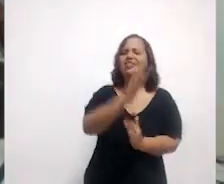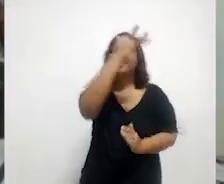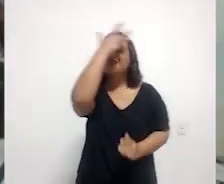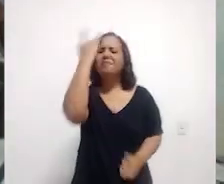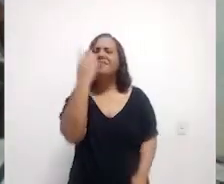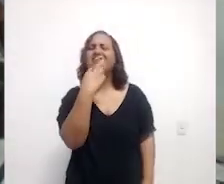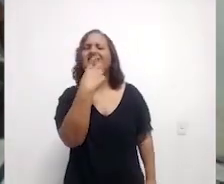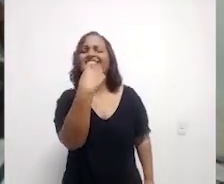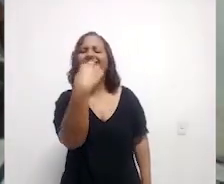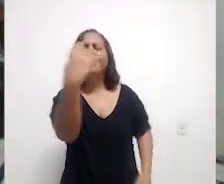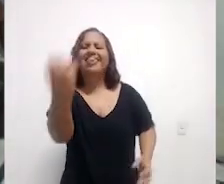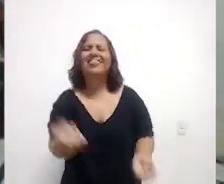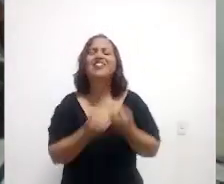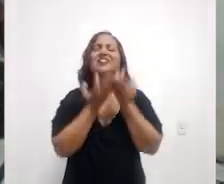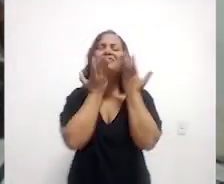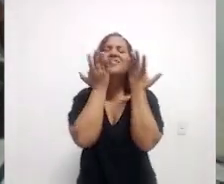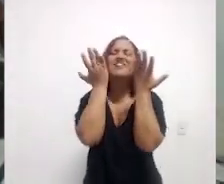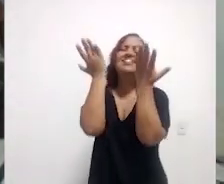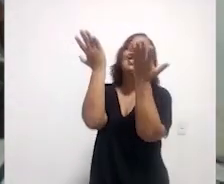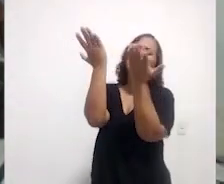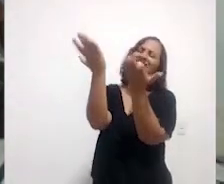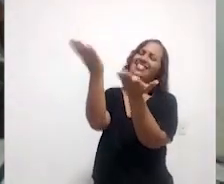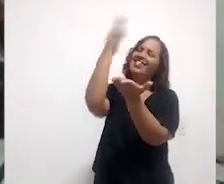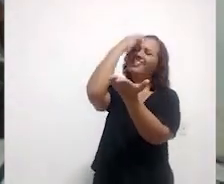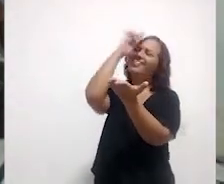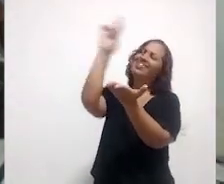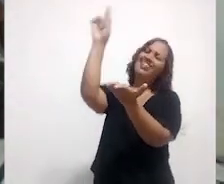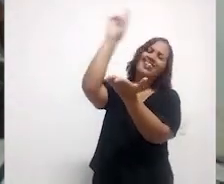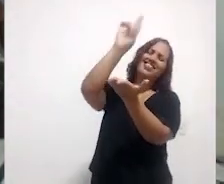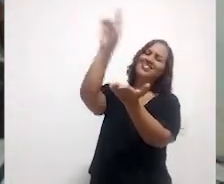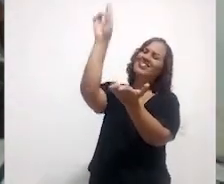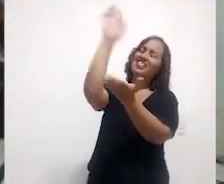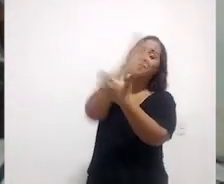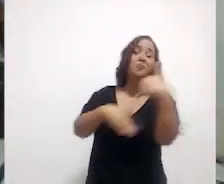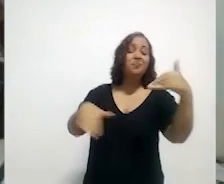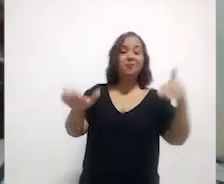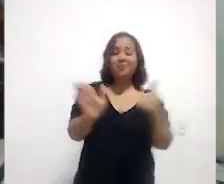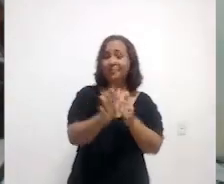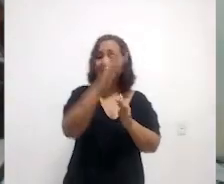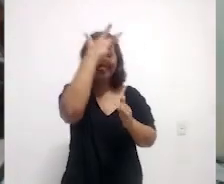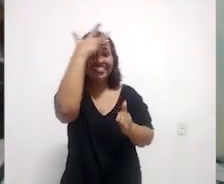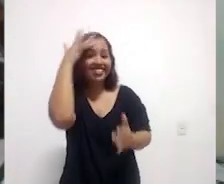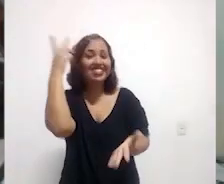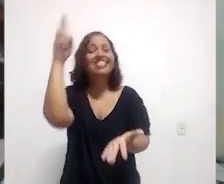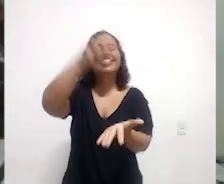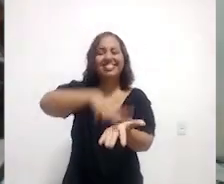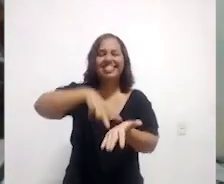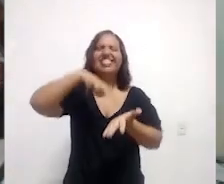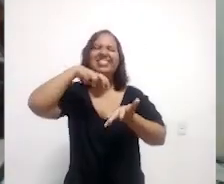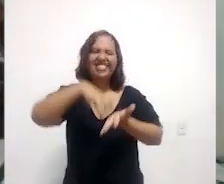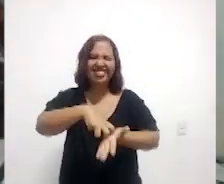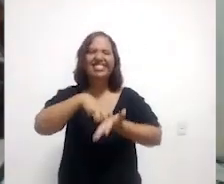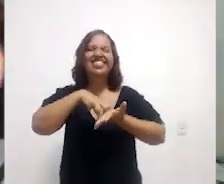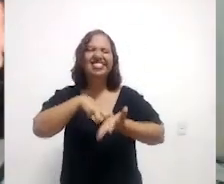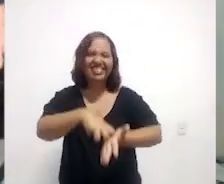Toda língua confessará o Senhor, todo joelho se dobrará,